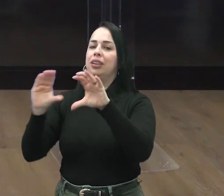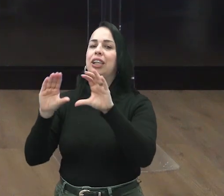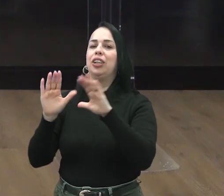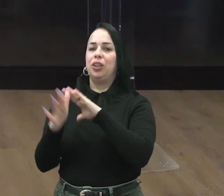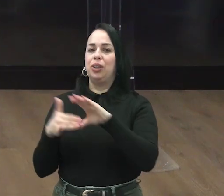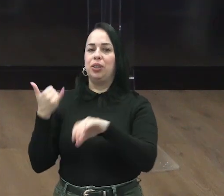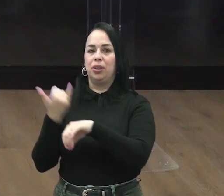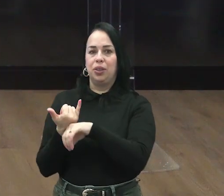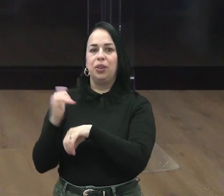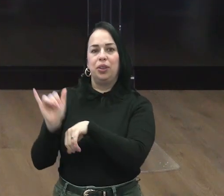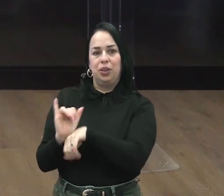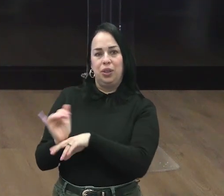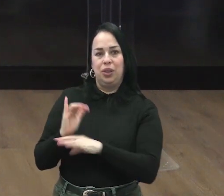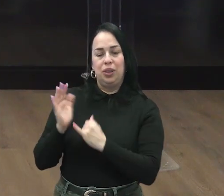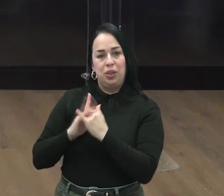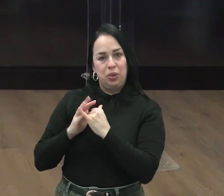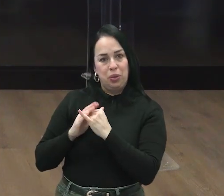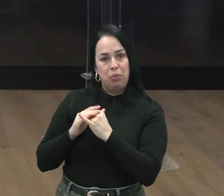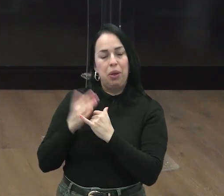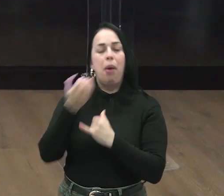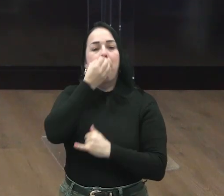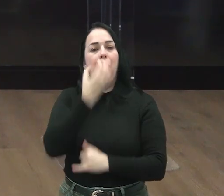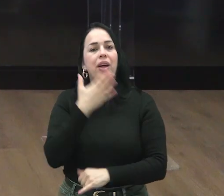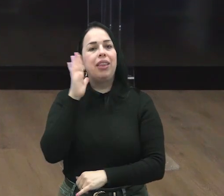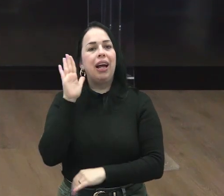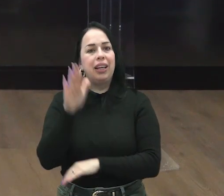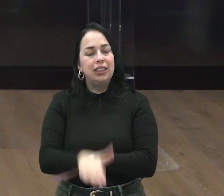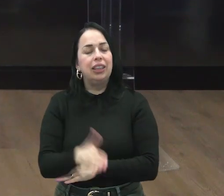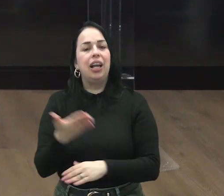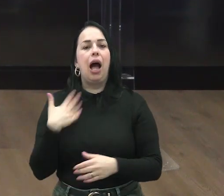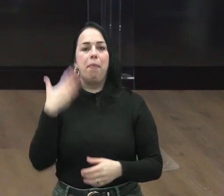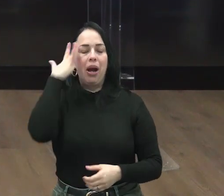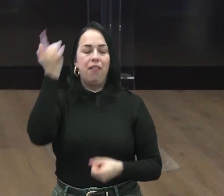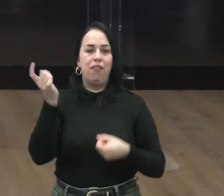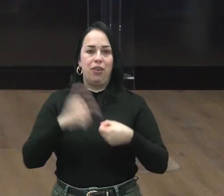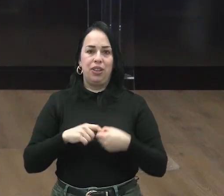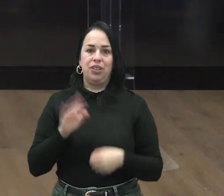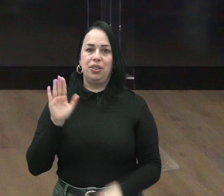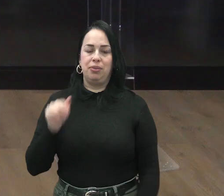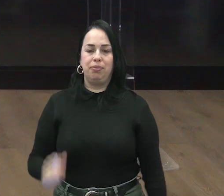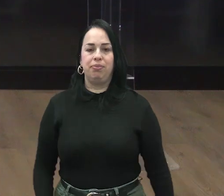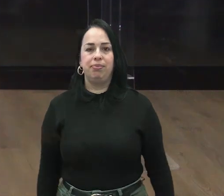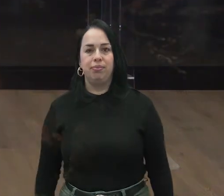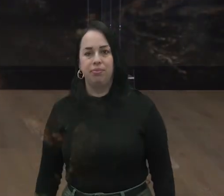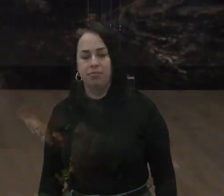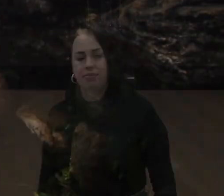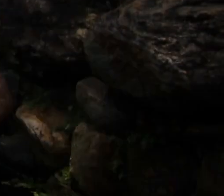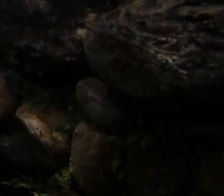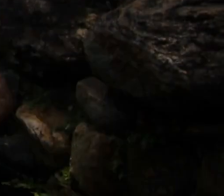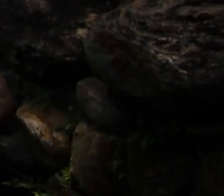nosso canal do YouTube TV Câmara SJC. Uma ótima tarde. Amanhã estaremos de volta. Até lá!